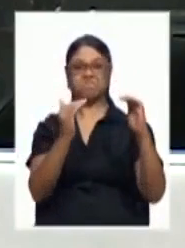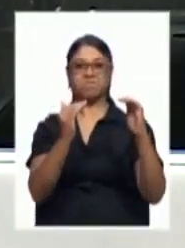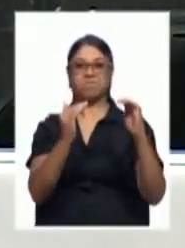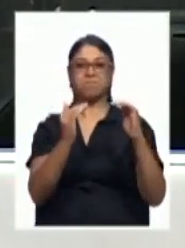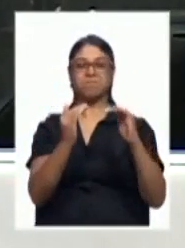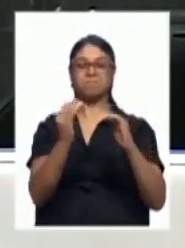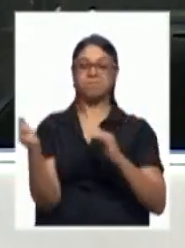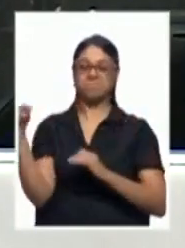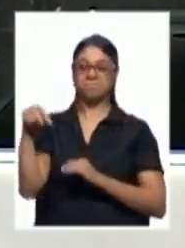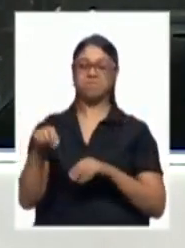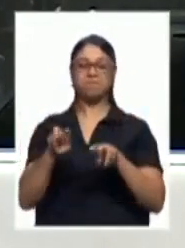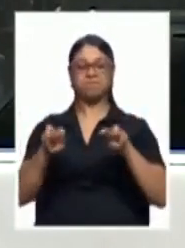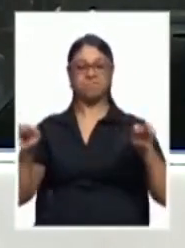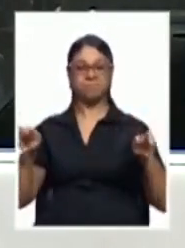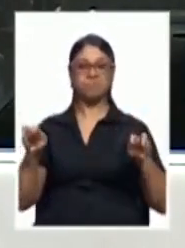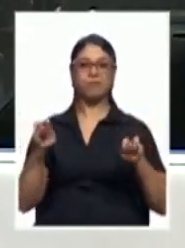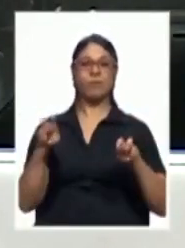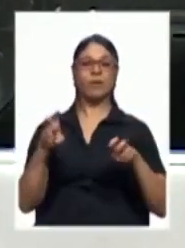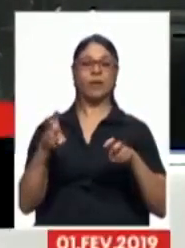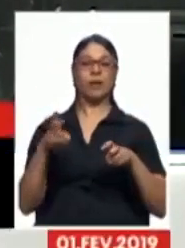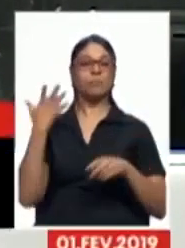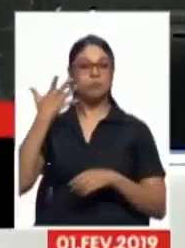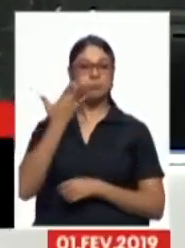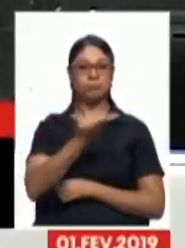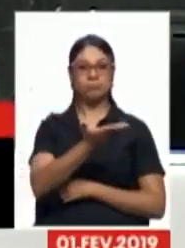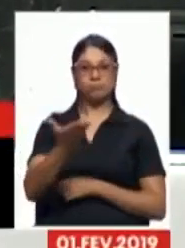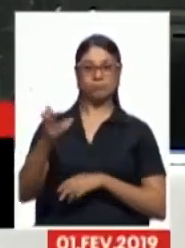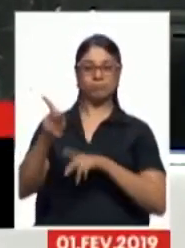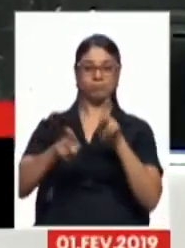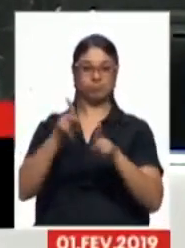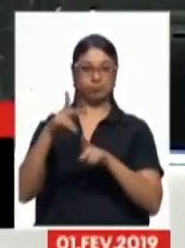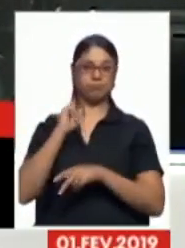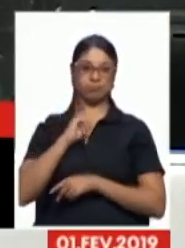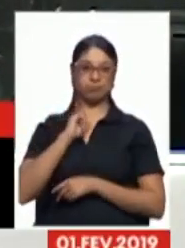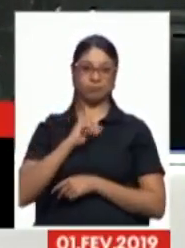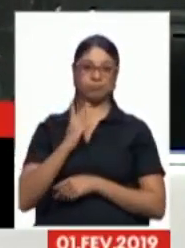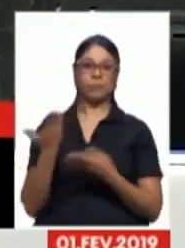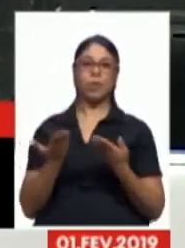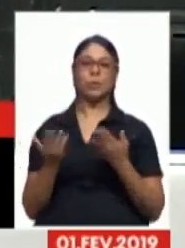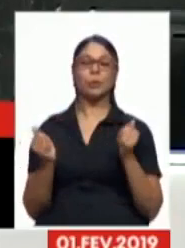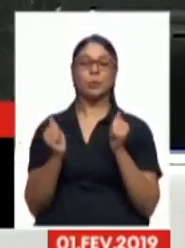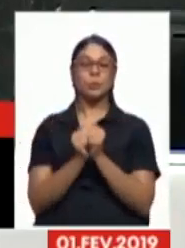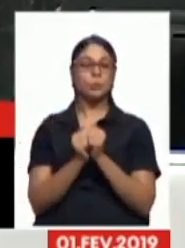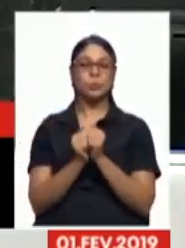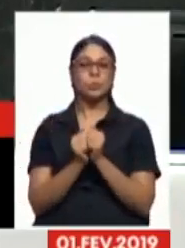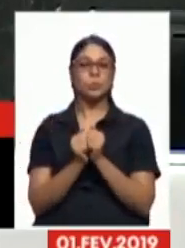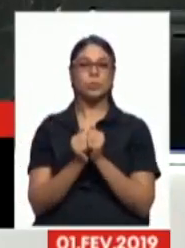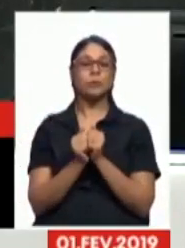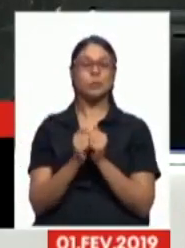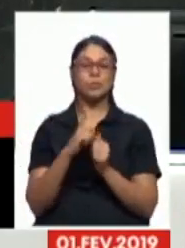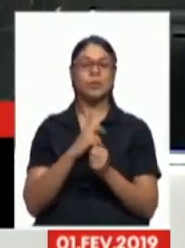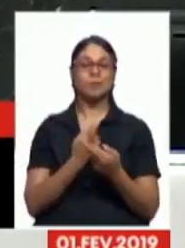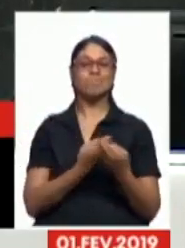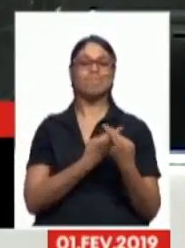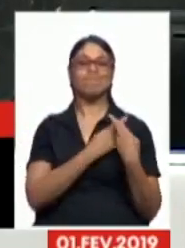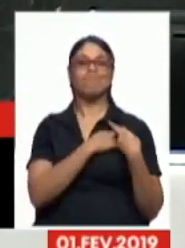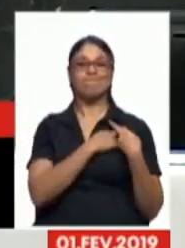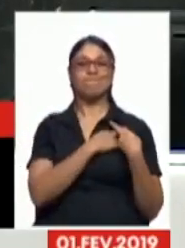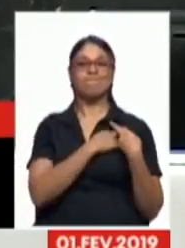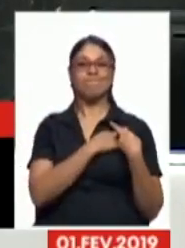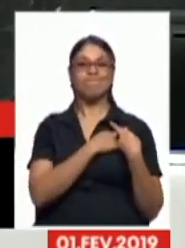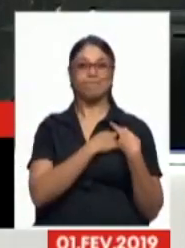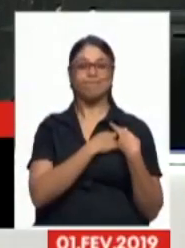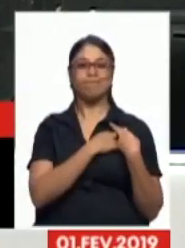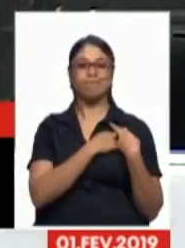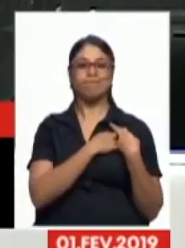mesa para falar ao povo mineiro. Hoje, junta-se à honra uma grande responsabilidade. A missão